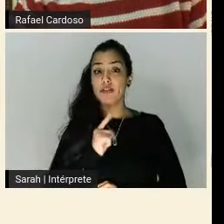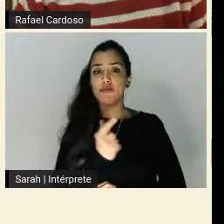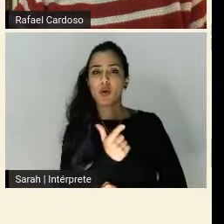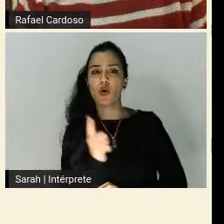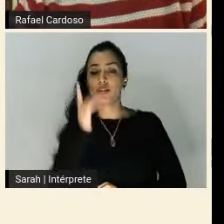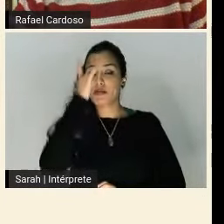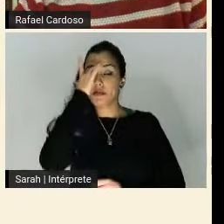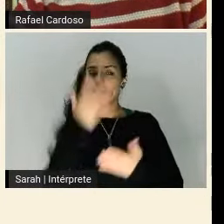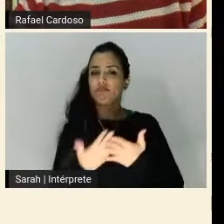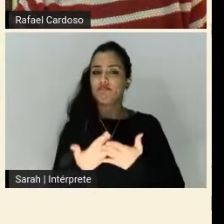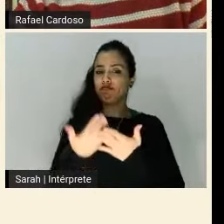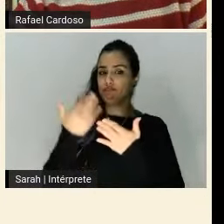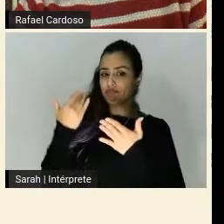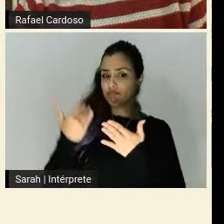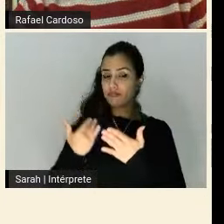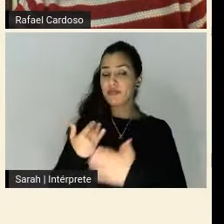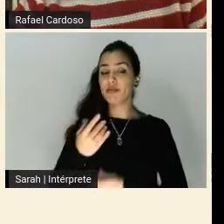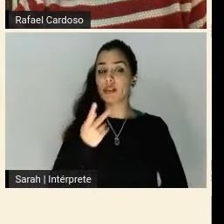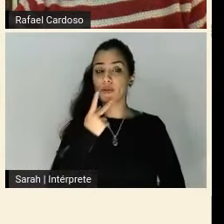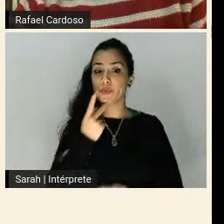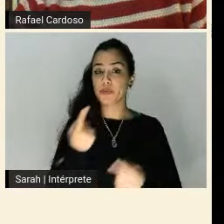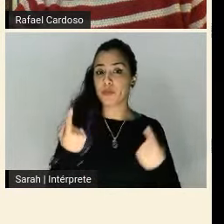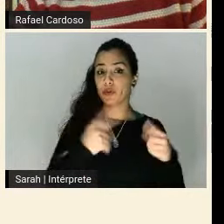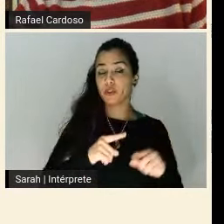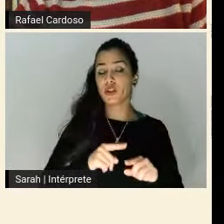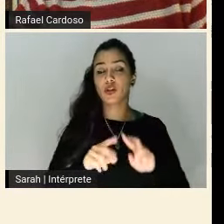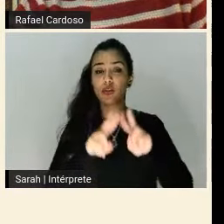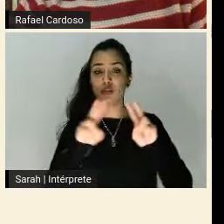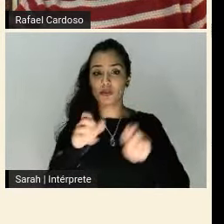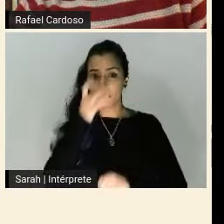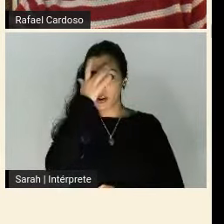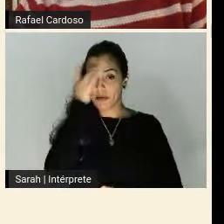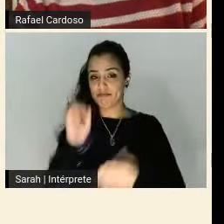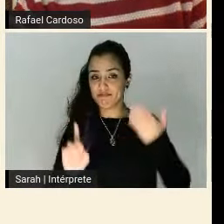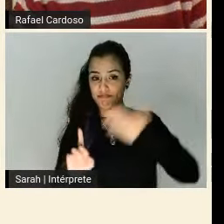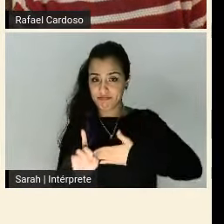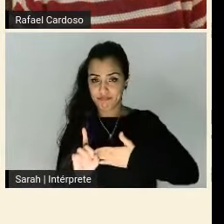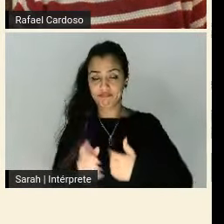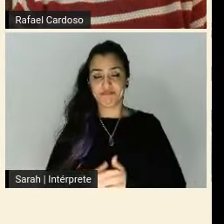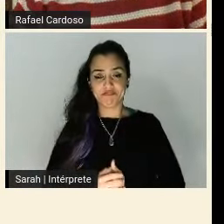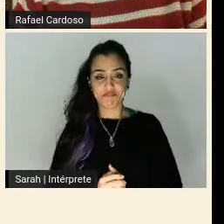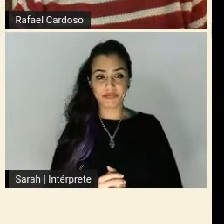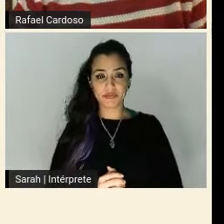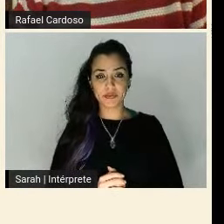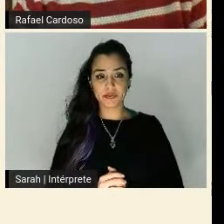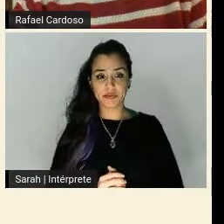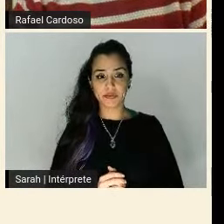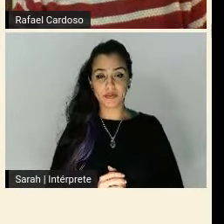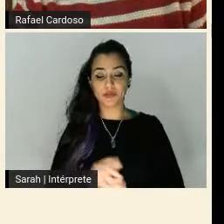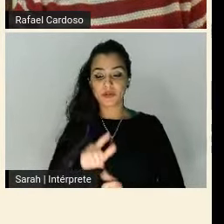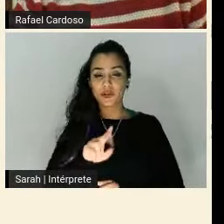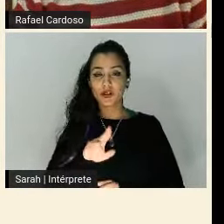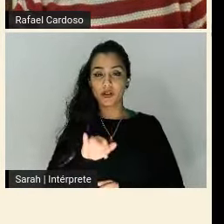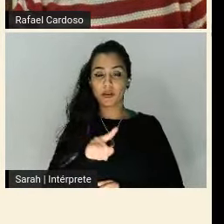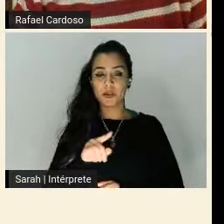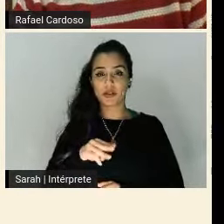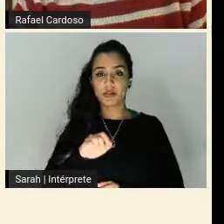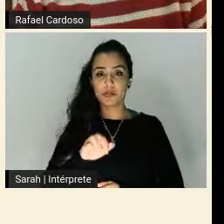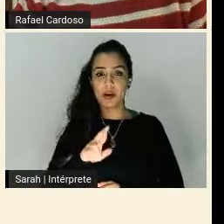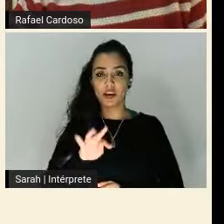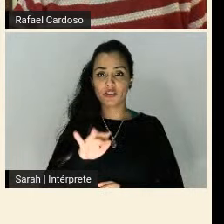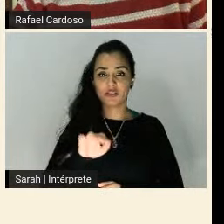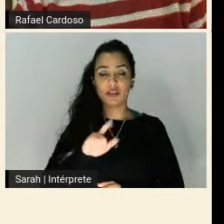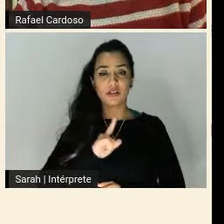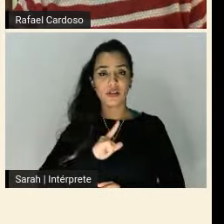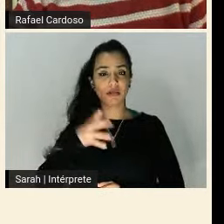modernismo divergem da narrativa fundada por Lorival Gomes Machado. Luiz Martins, em sua conferência